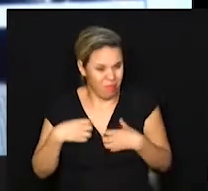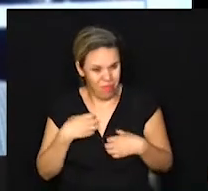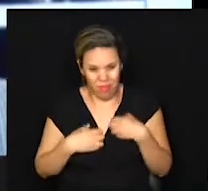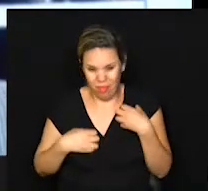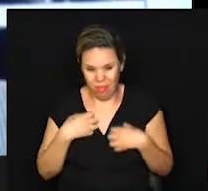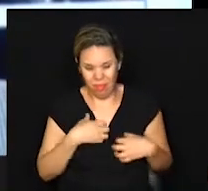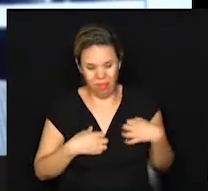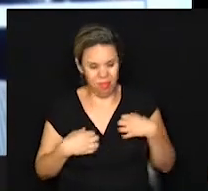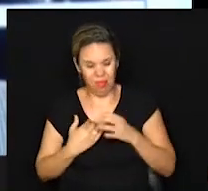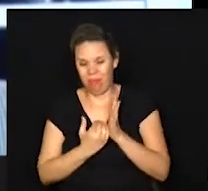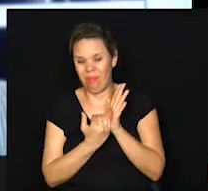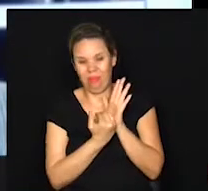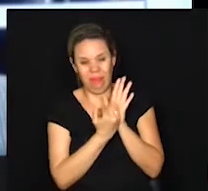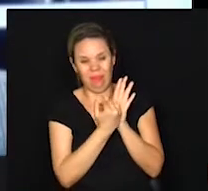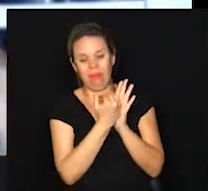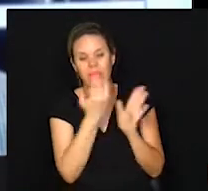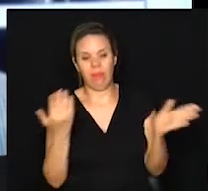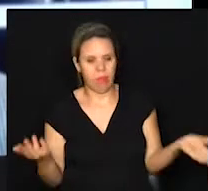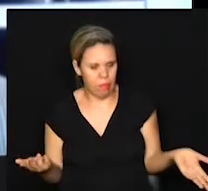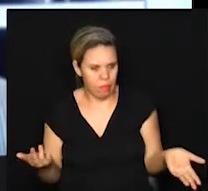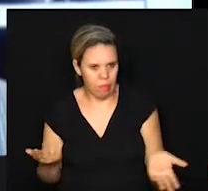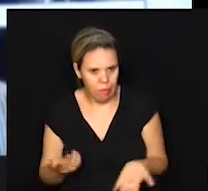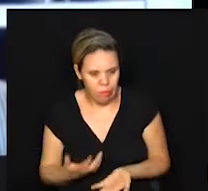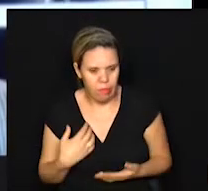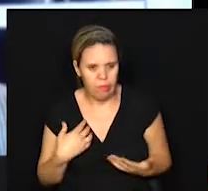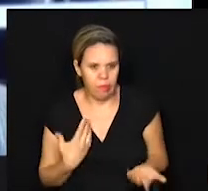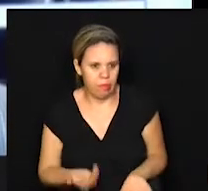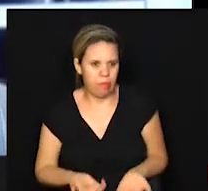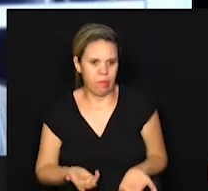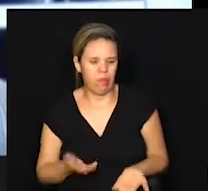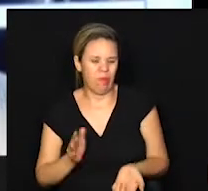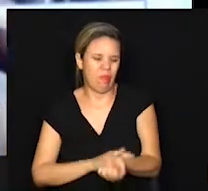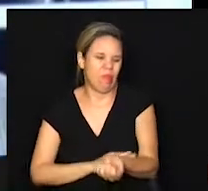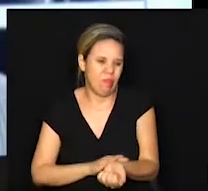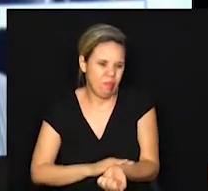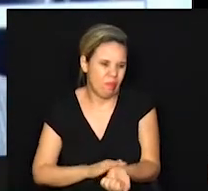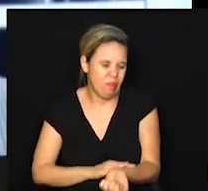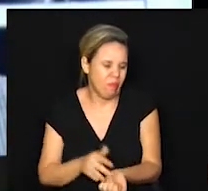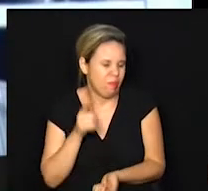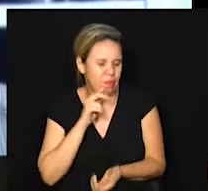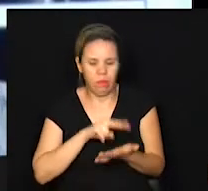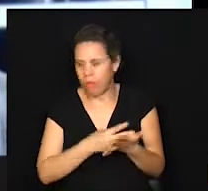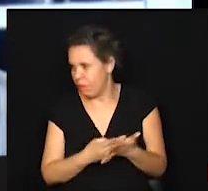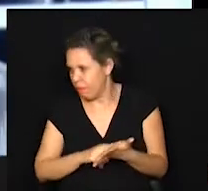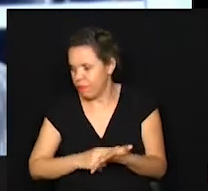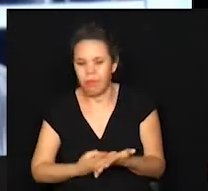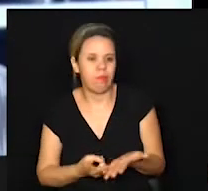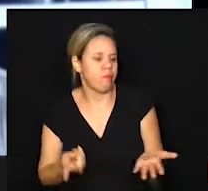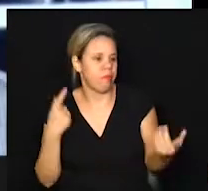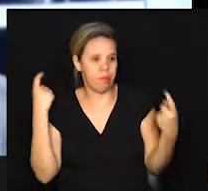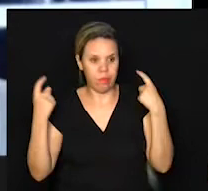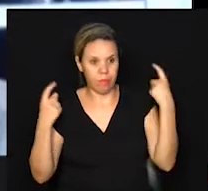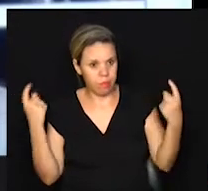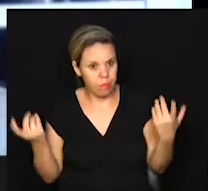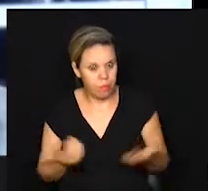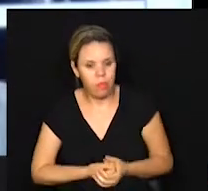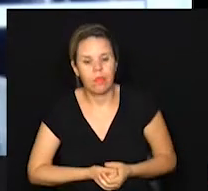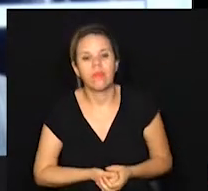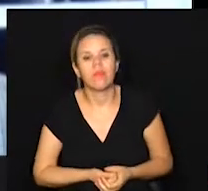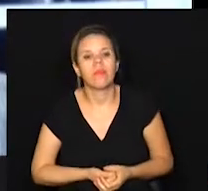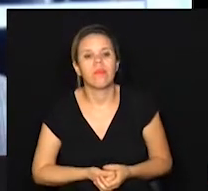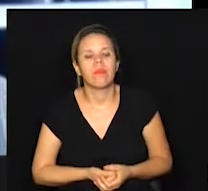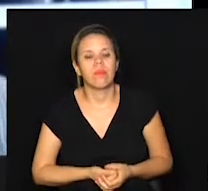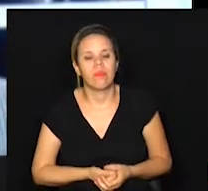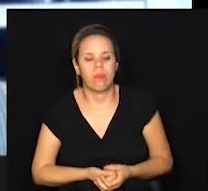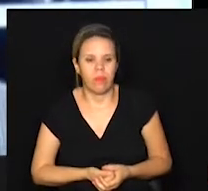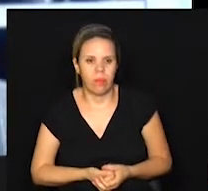aumentar. Assim, a gente ficava nervoso, sem conseguir dormir direito, preocupado, né?